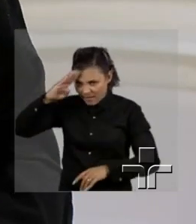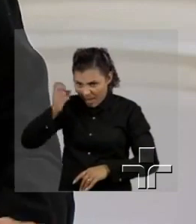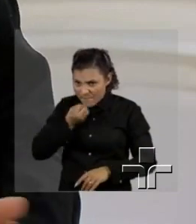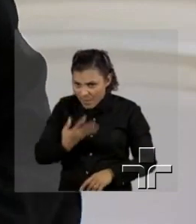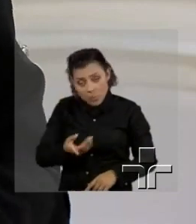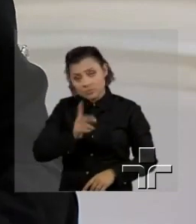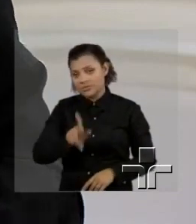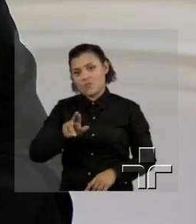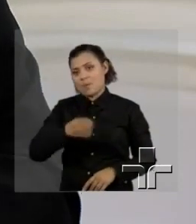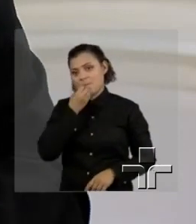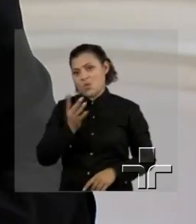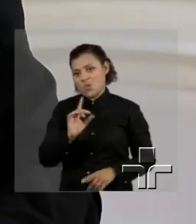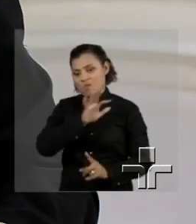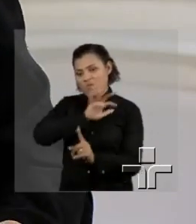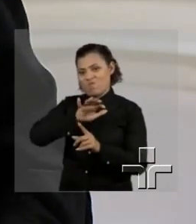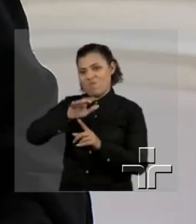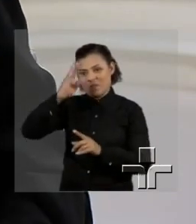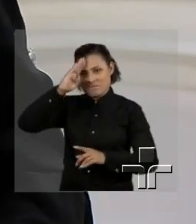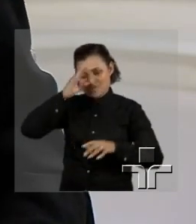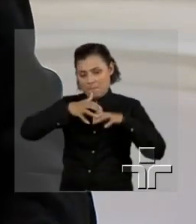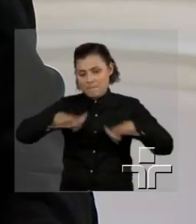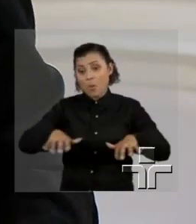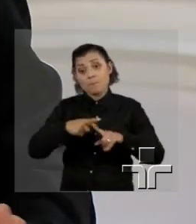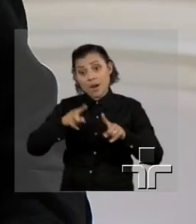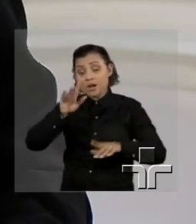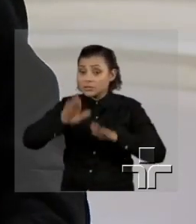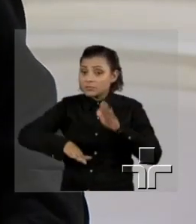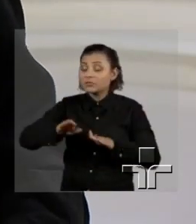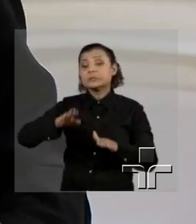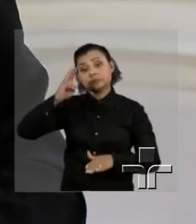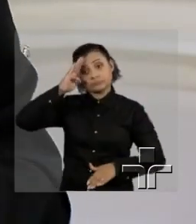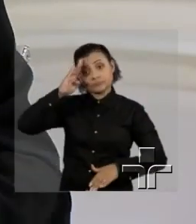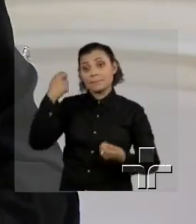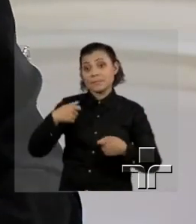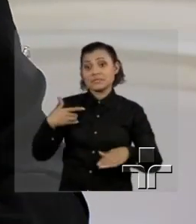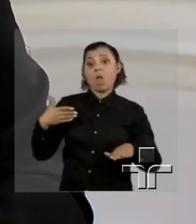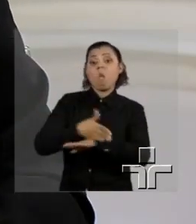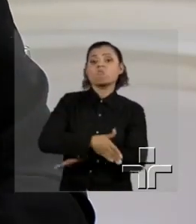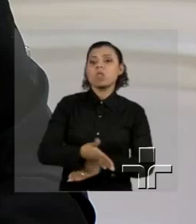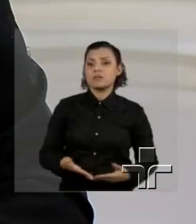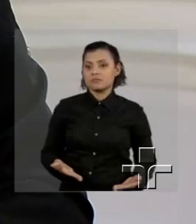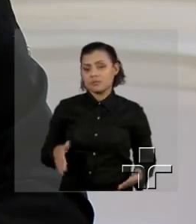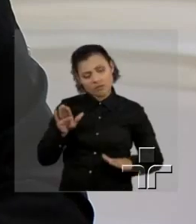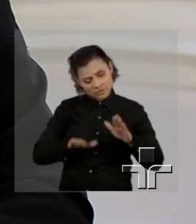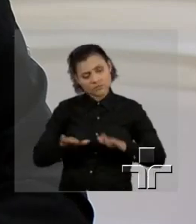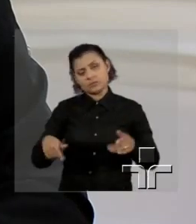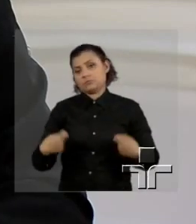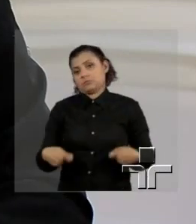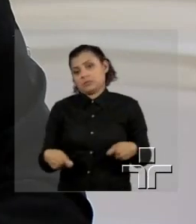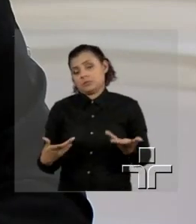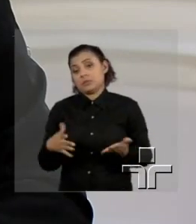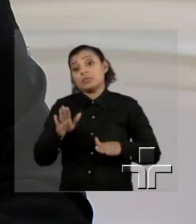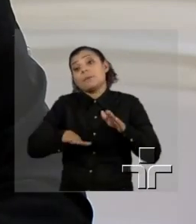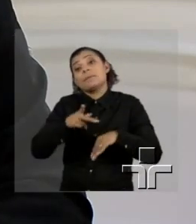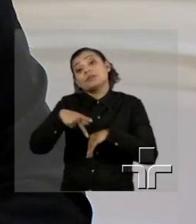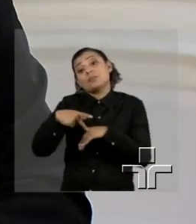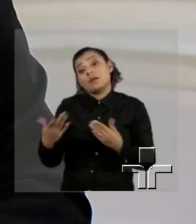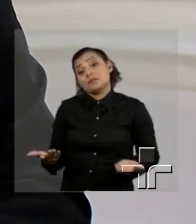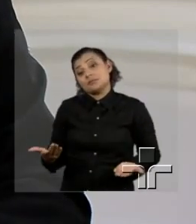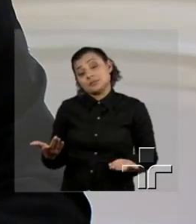A análise era outra, pela própria idade. Mas eu não vejo que tenha sido uma aventura. Eu acho que